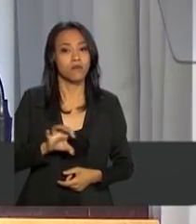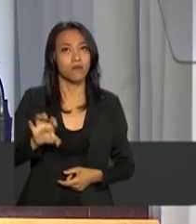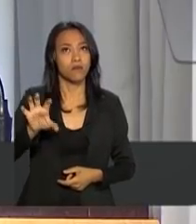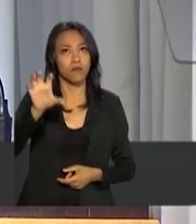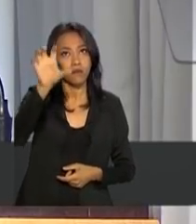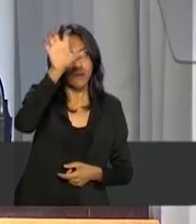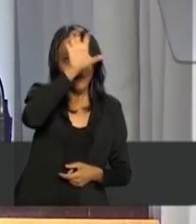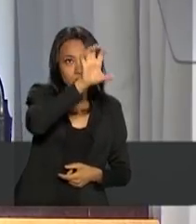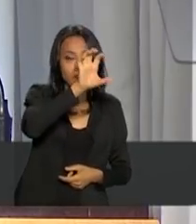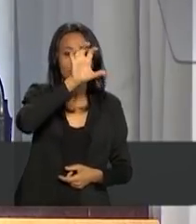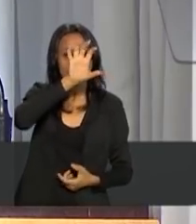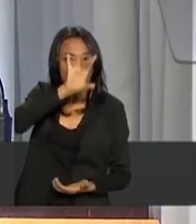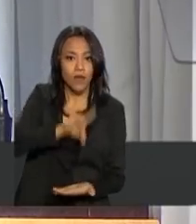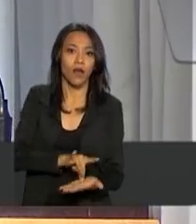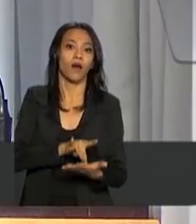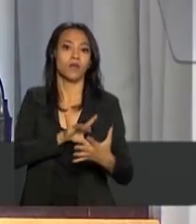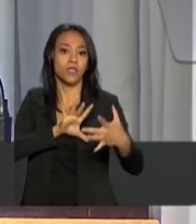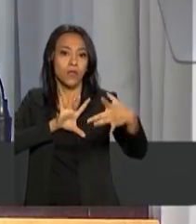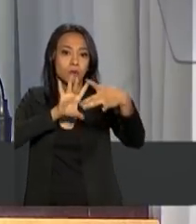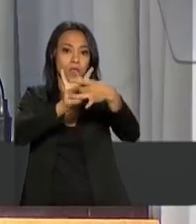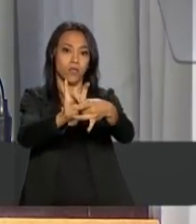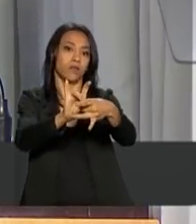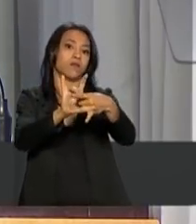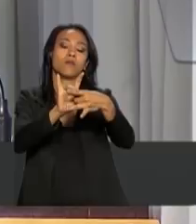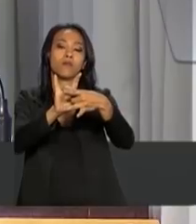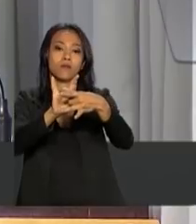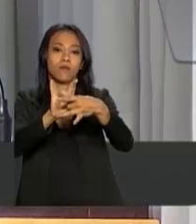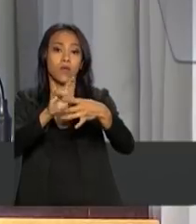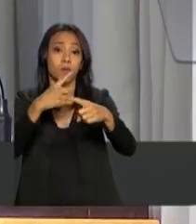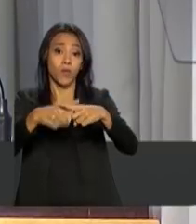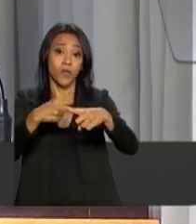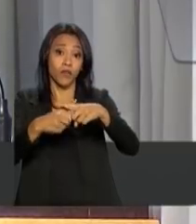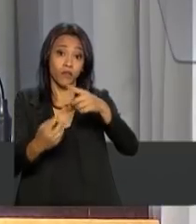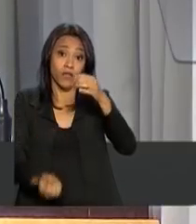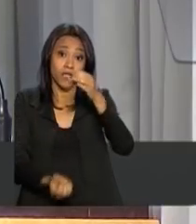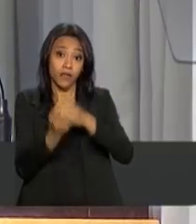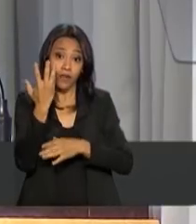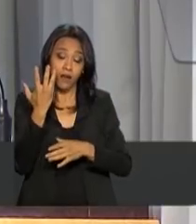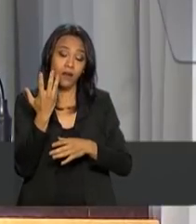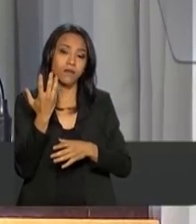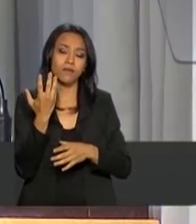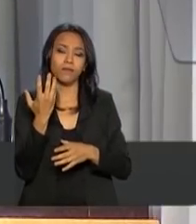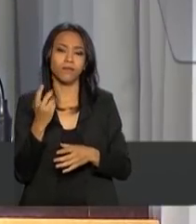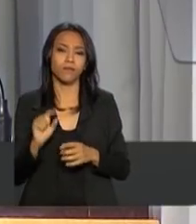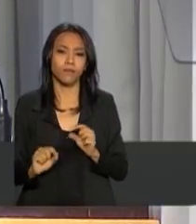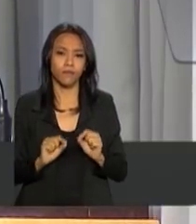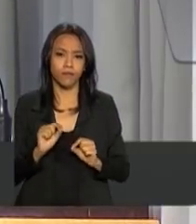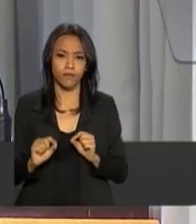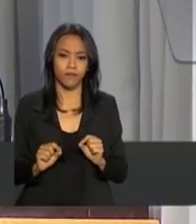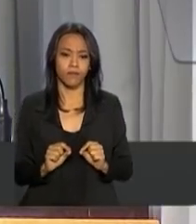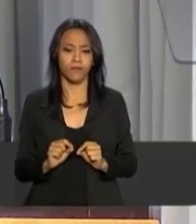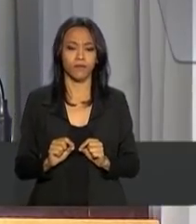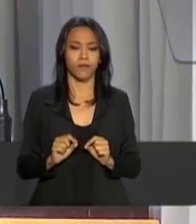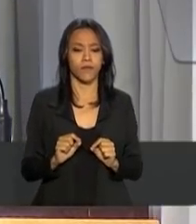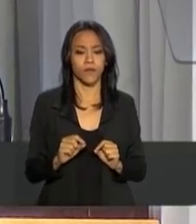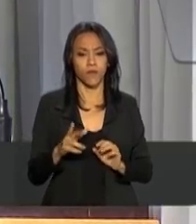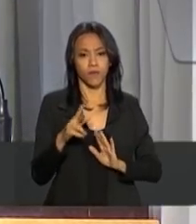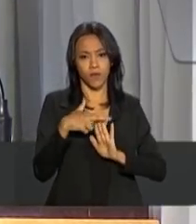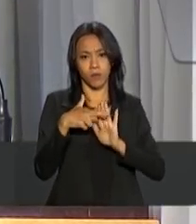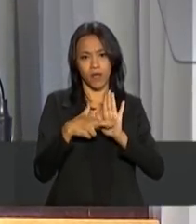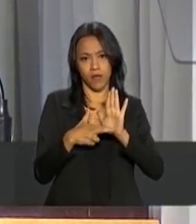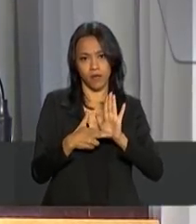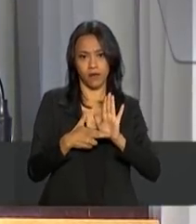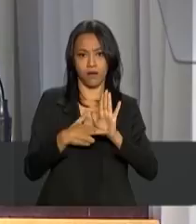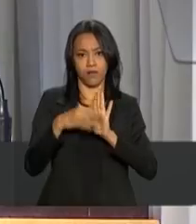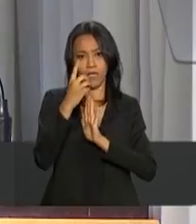real, verdadeira, porque ela foi criada, meus amigos, diferentemente da federação americana, por um ato normativo. Foi o decreto número